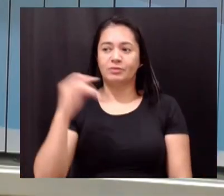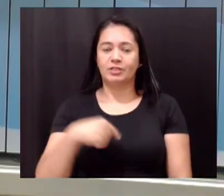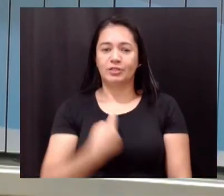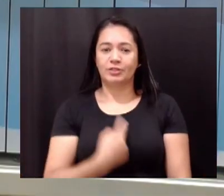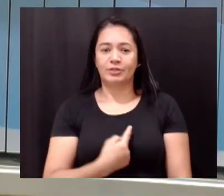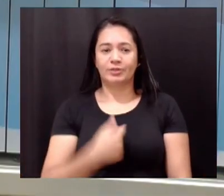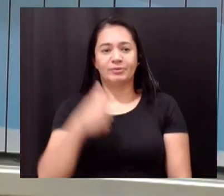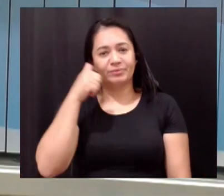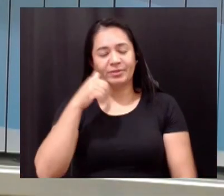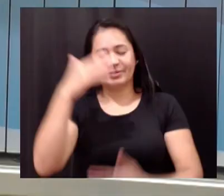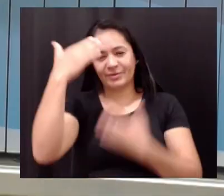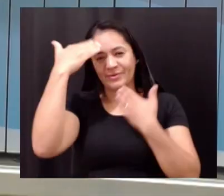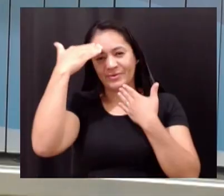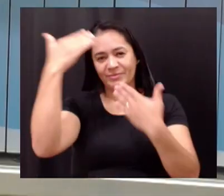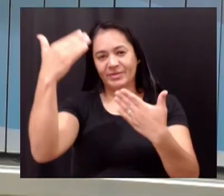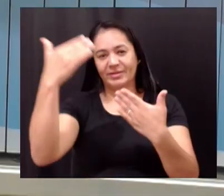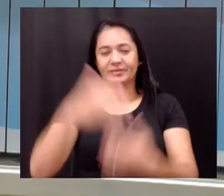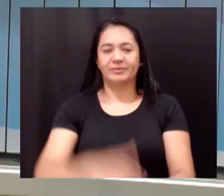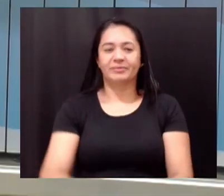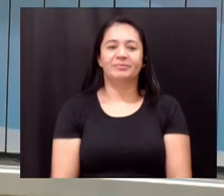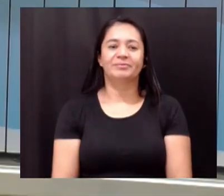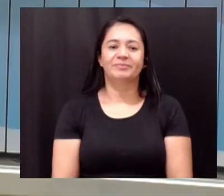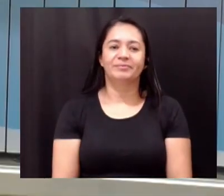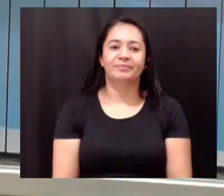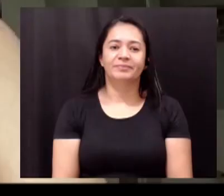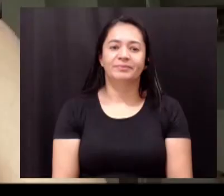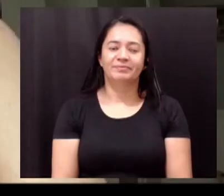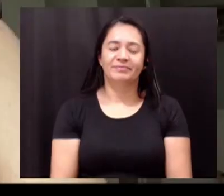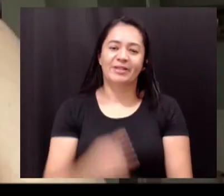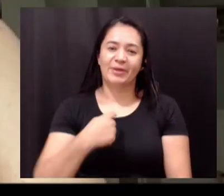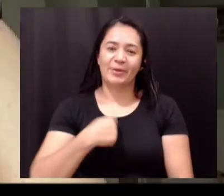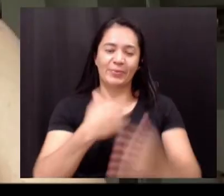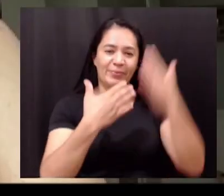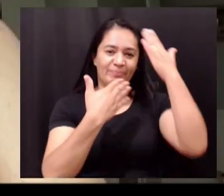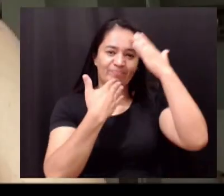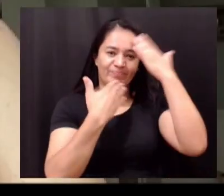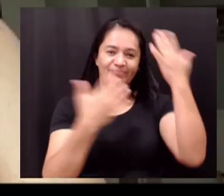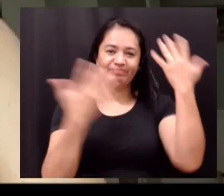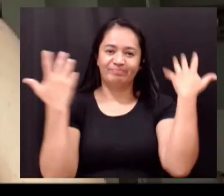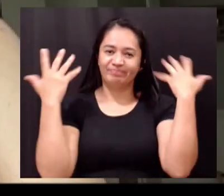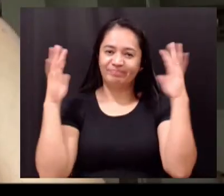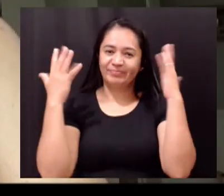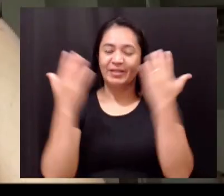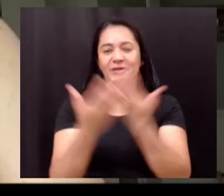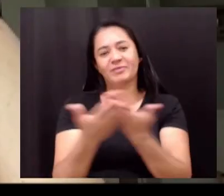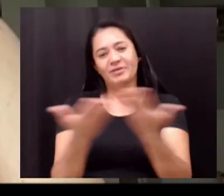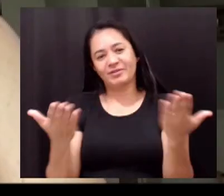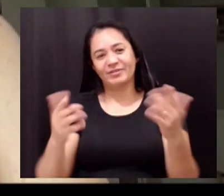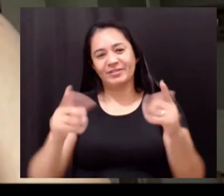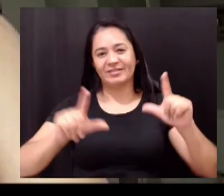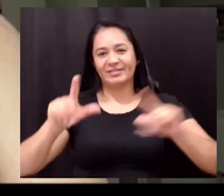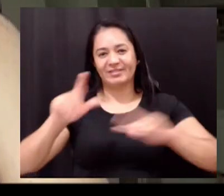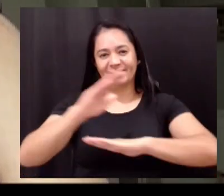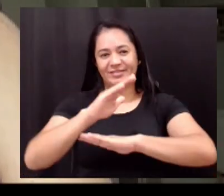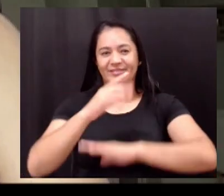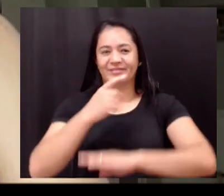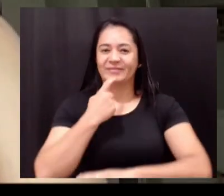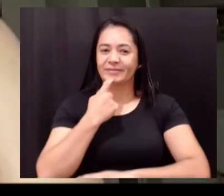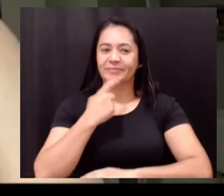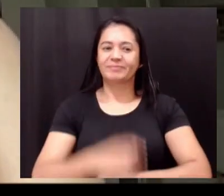obrigada. Eu que agradeço, Ana, e parabéns a vocês da TV Campinas, Câmara Campinas,